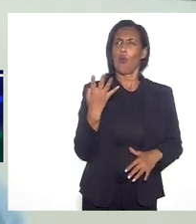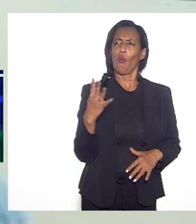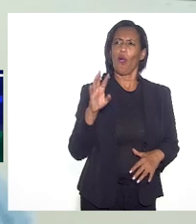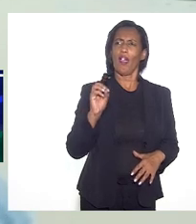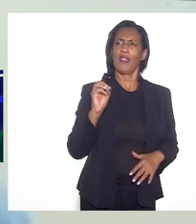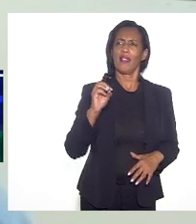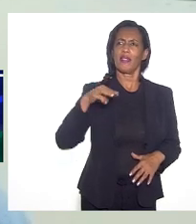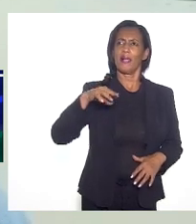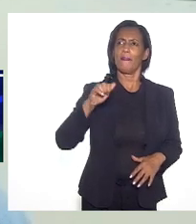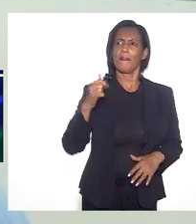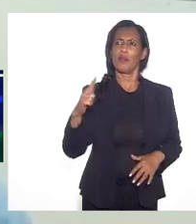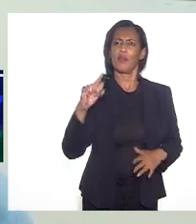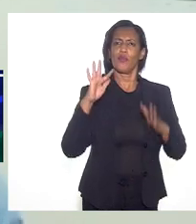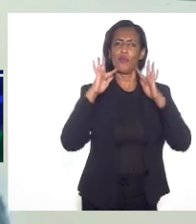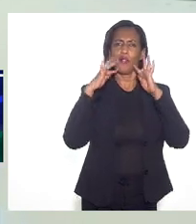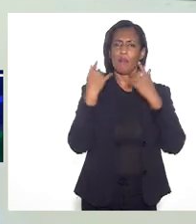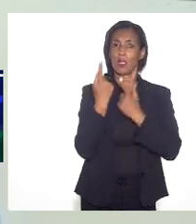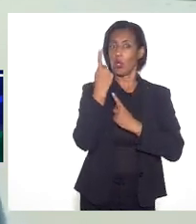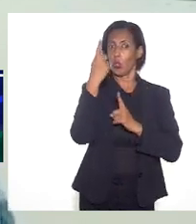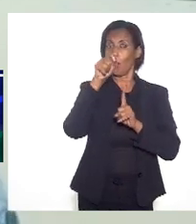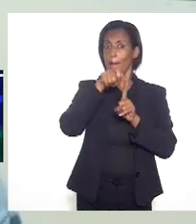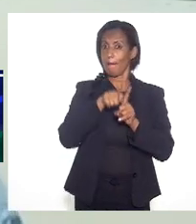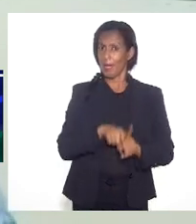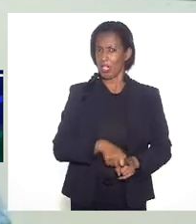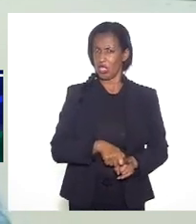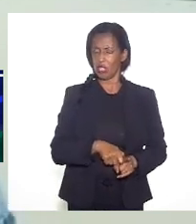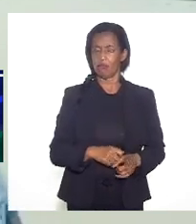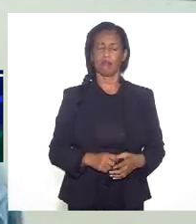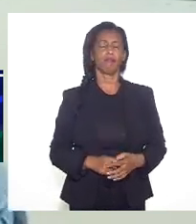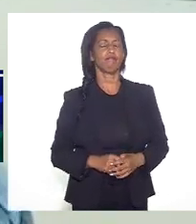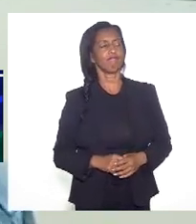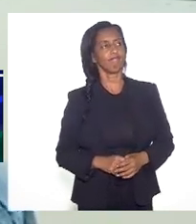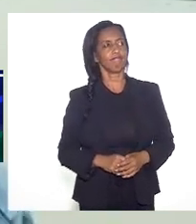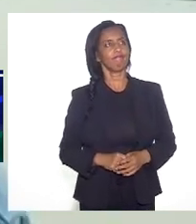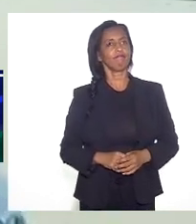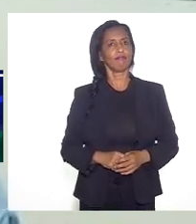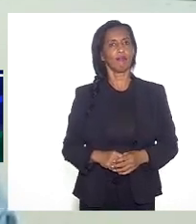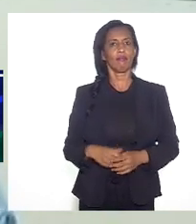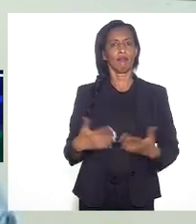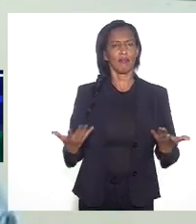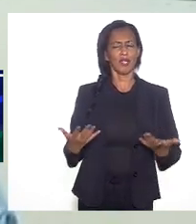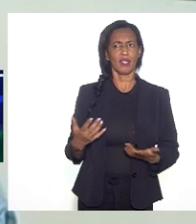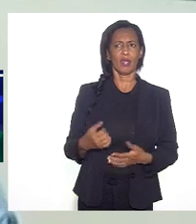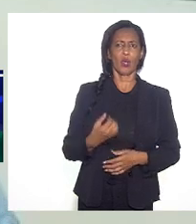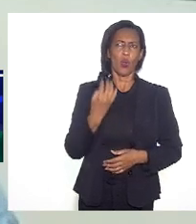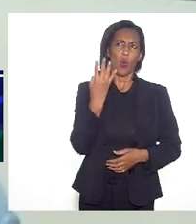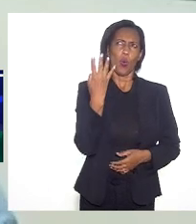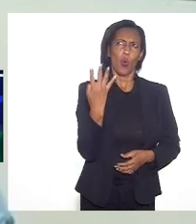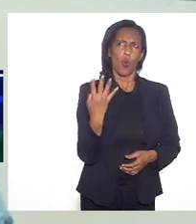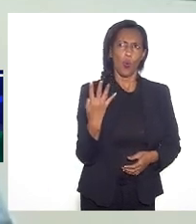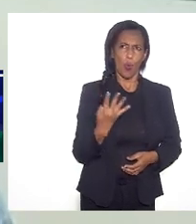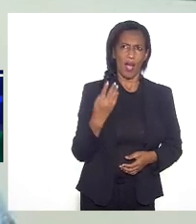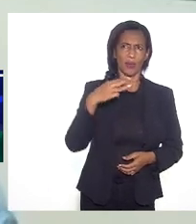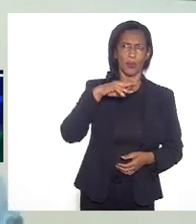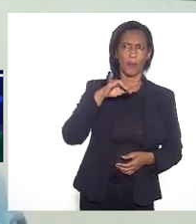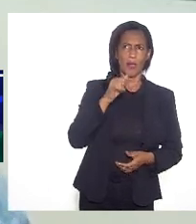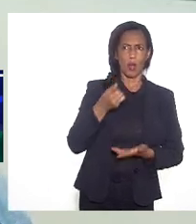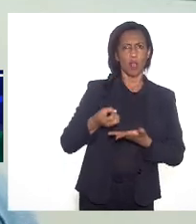famílias por mês. Bom, dito isso, 4 milhões de reais